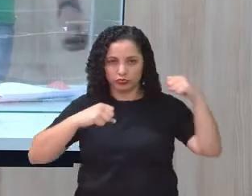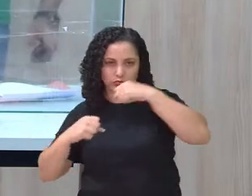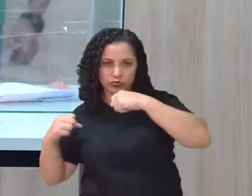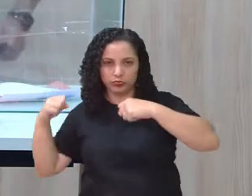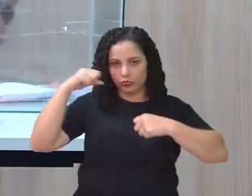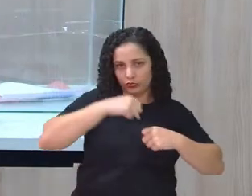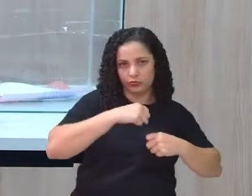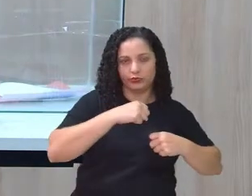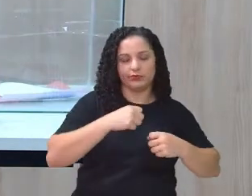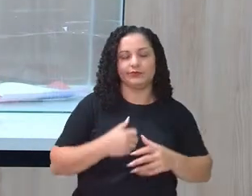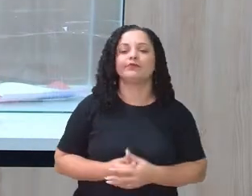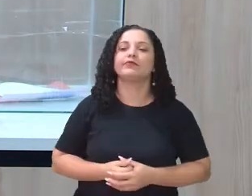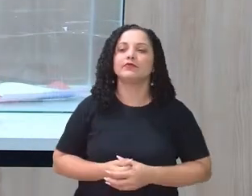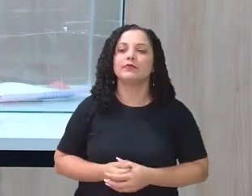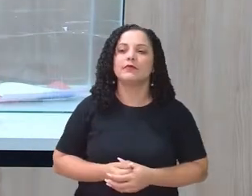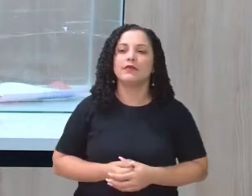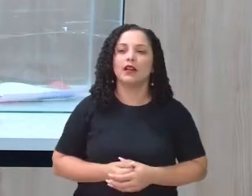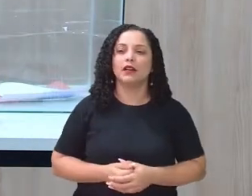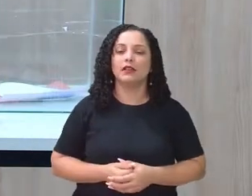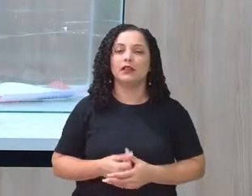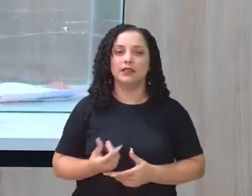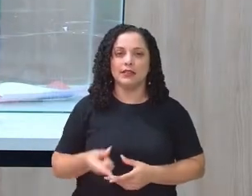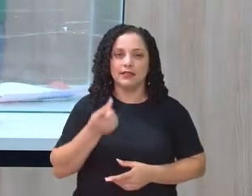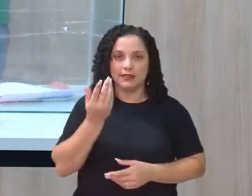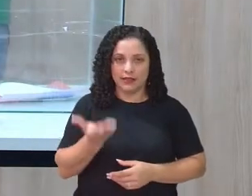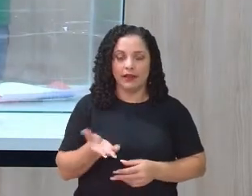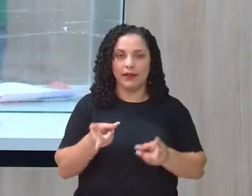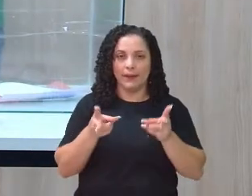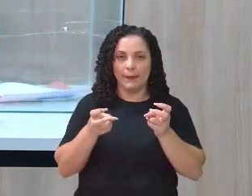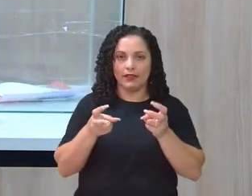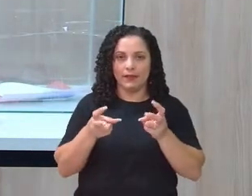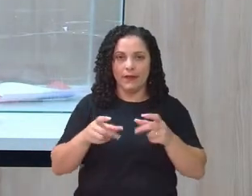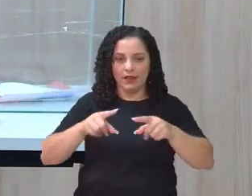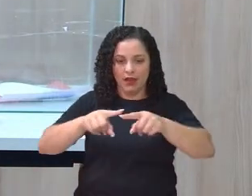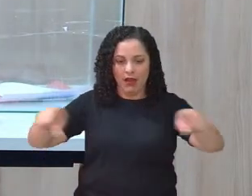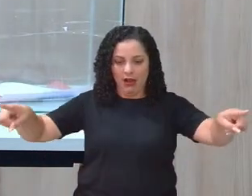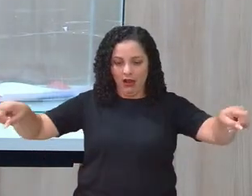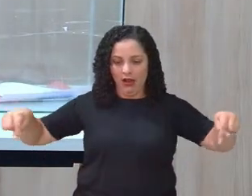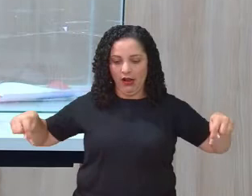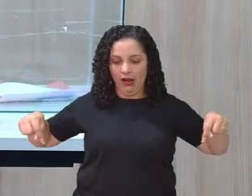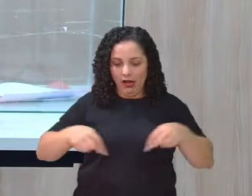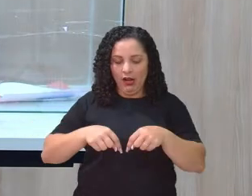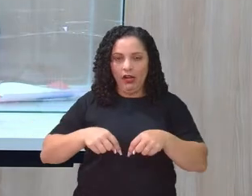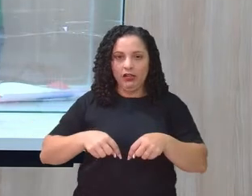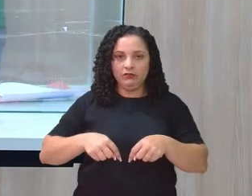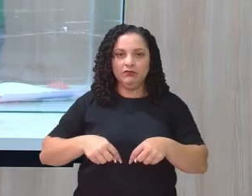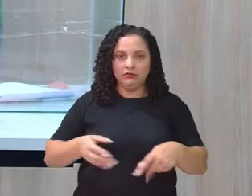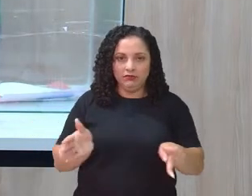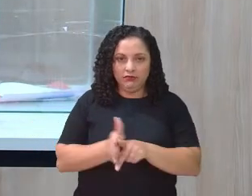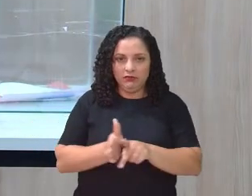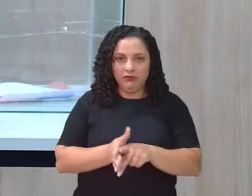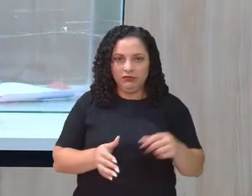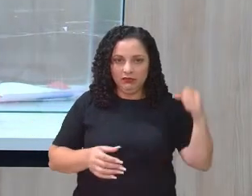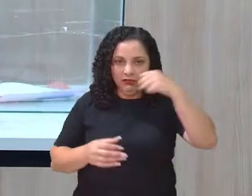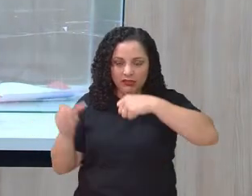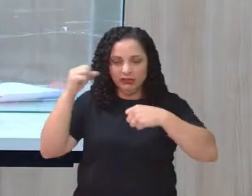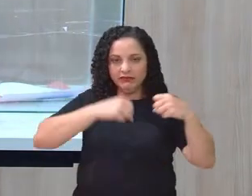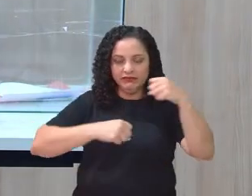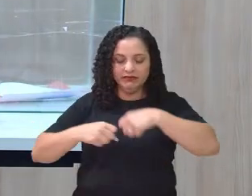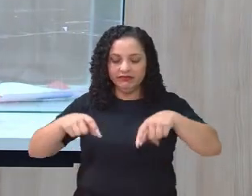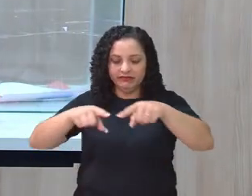UFC, certo? Você pode notar que o ringue de um boxe, ele é um quadrilátero, certo? É um polígono que possui